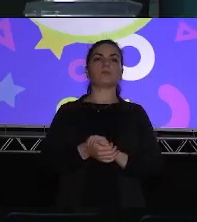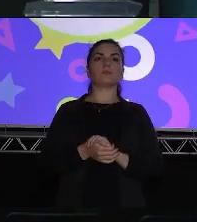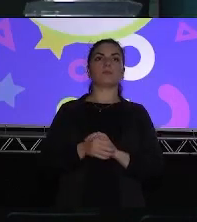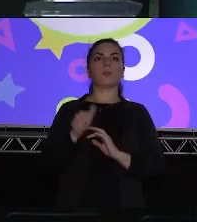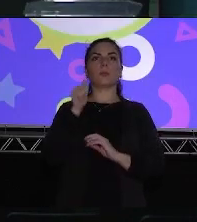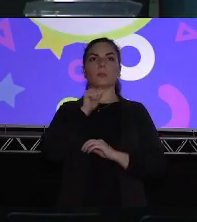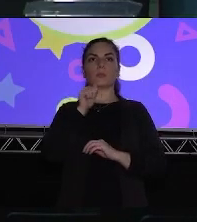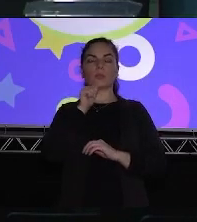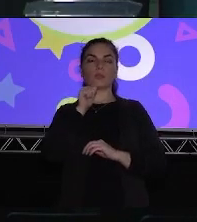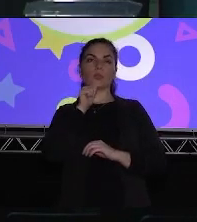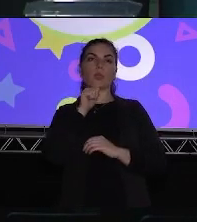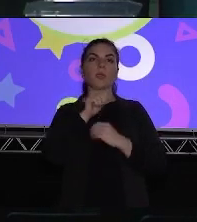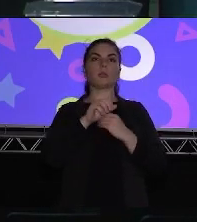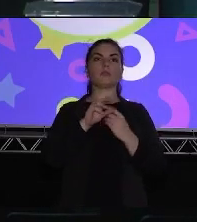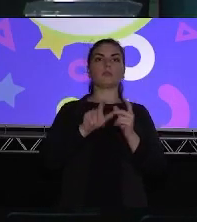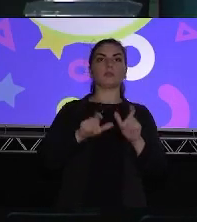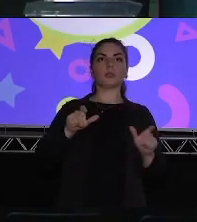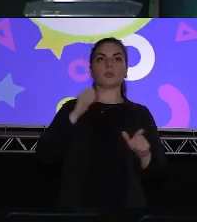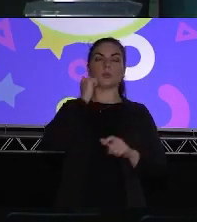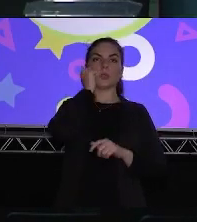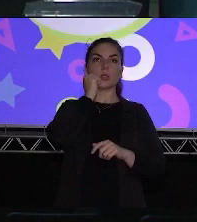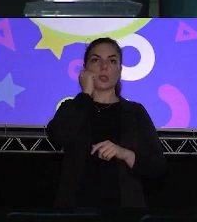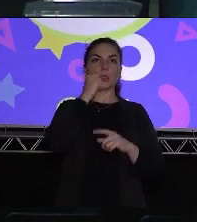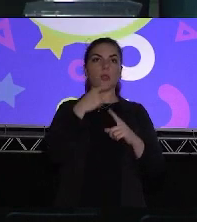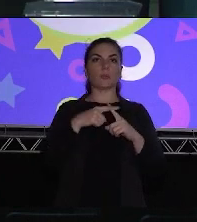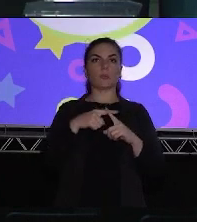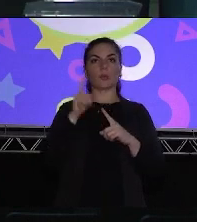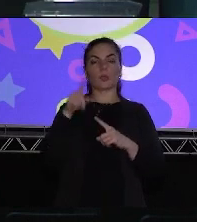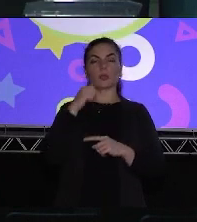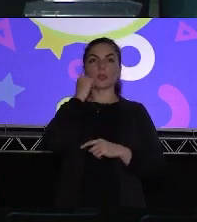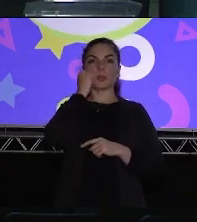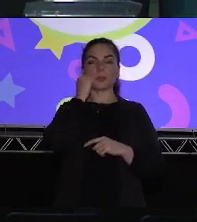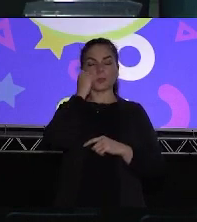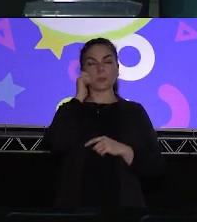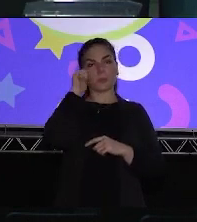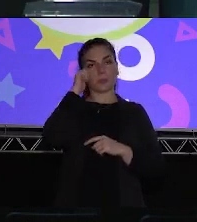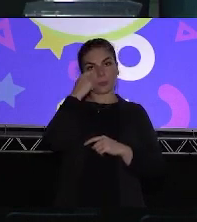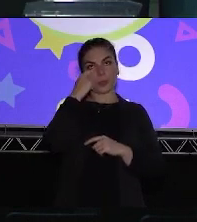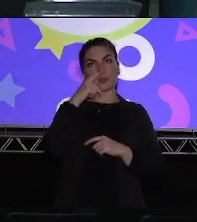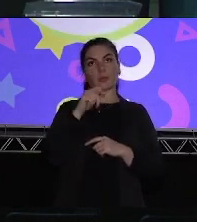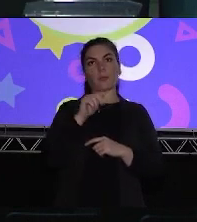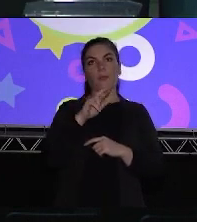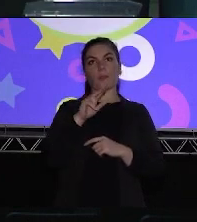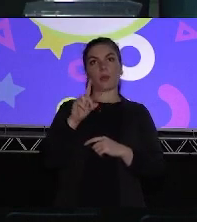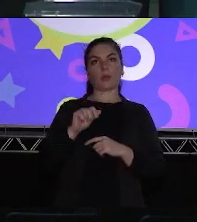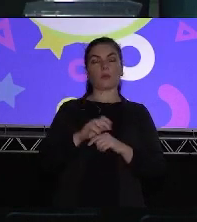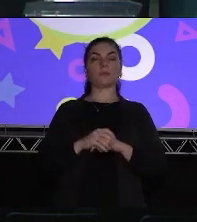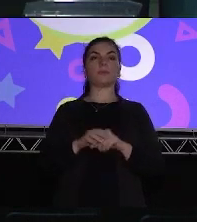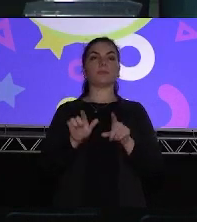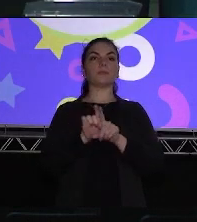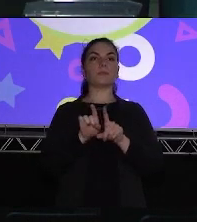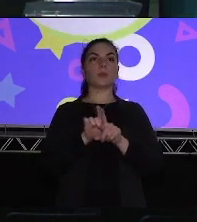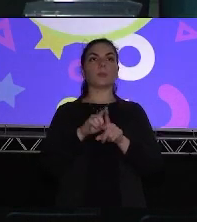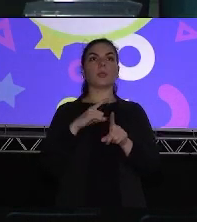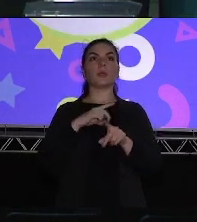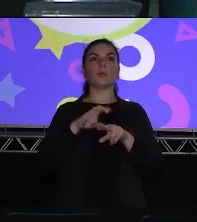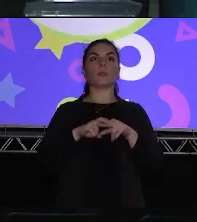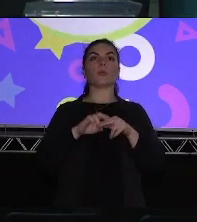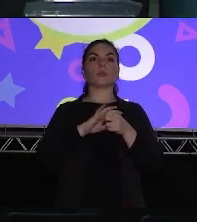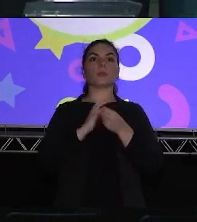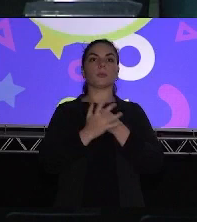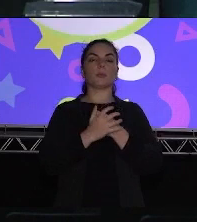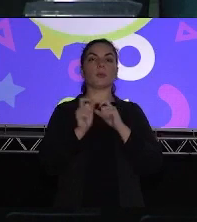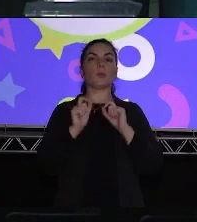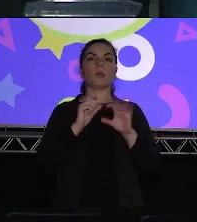mulheres, pessoas negras, que pelo IBGE são pessoas pretas e pardas. A gente também teve, em virtude da pandemia, um